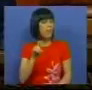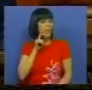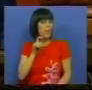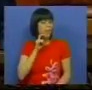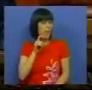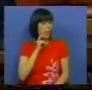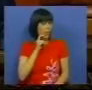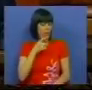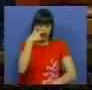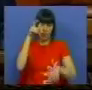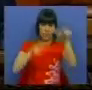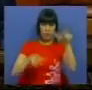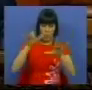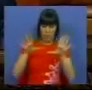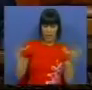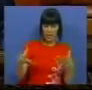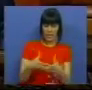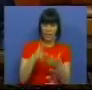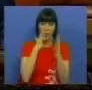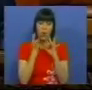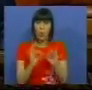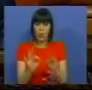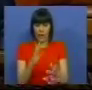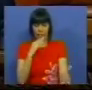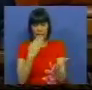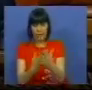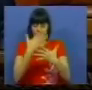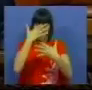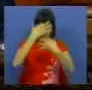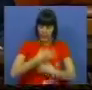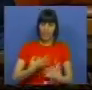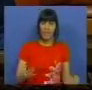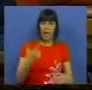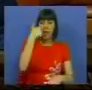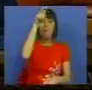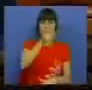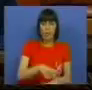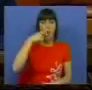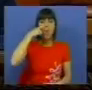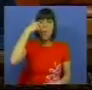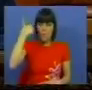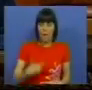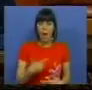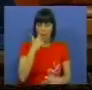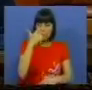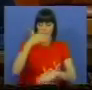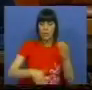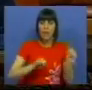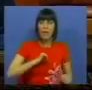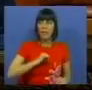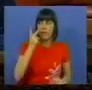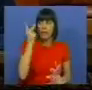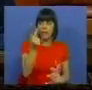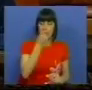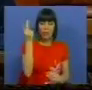defender a humanização na prestação de cuidados e a dignidade da pessoa humana num momento das nossas